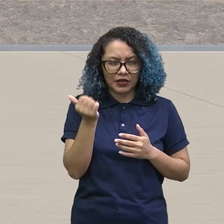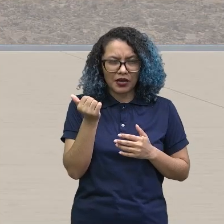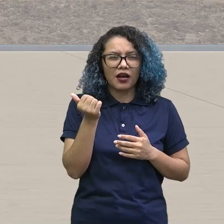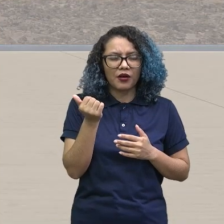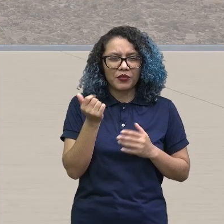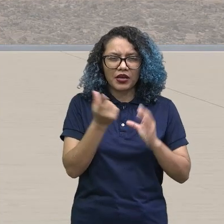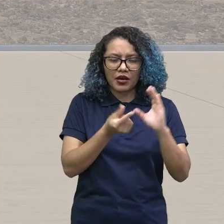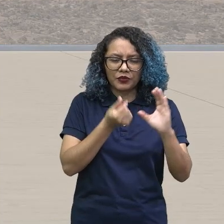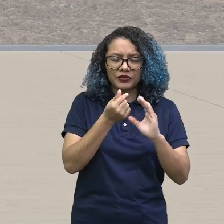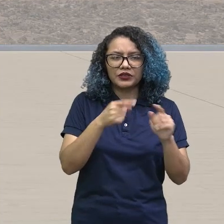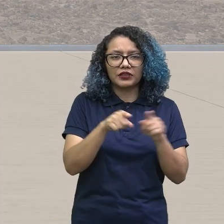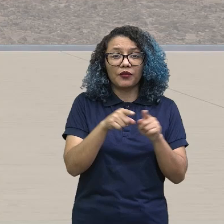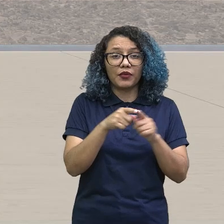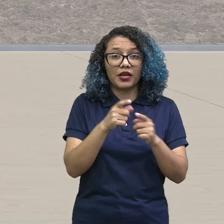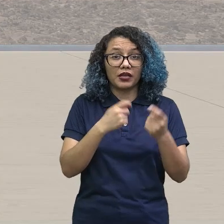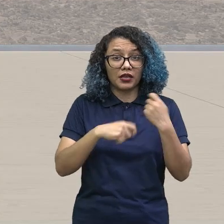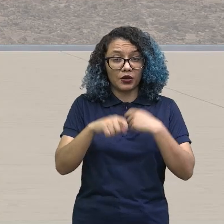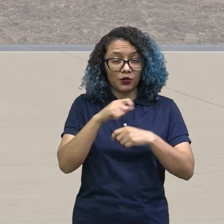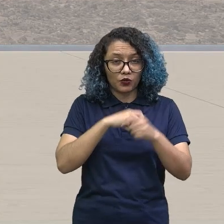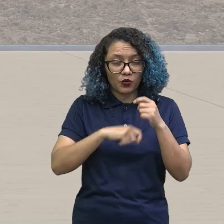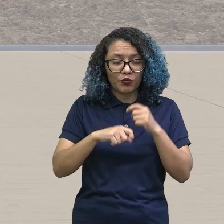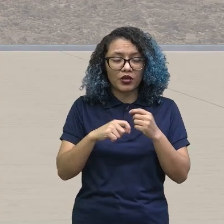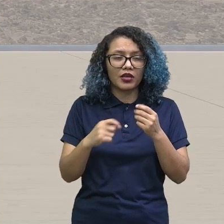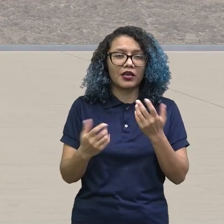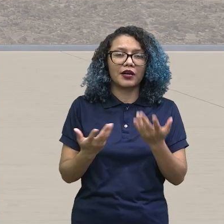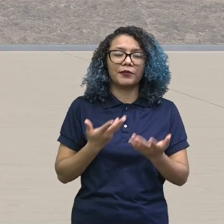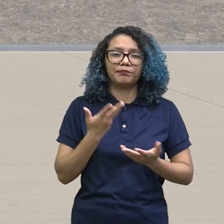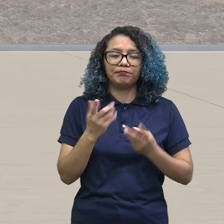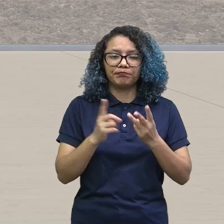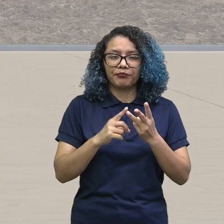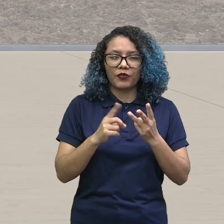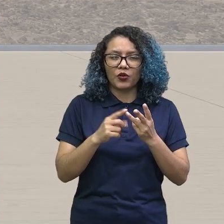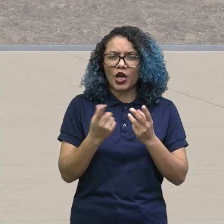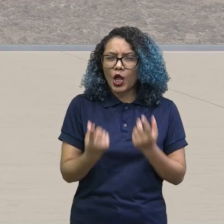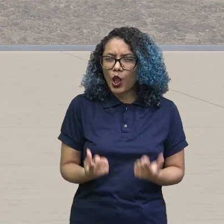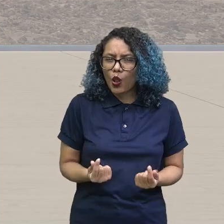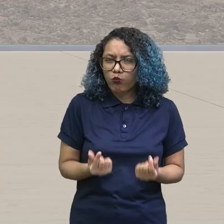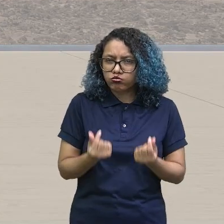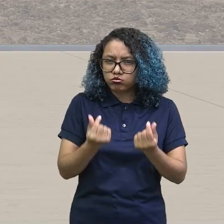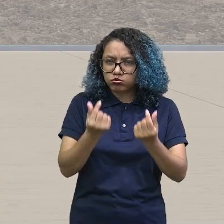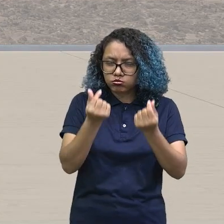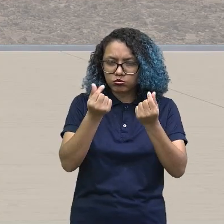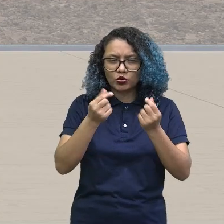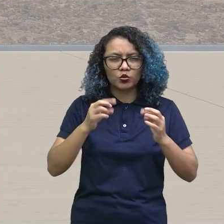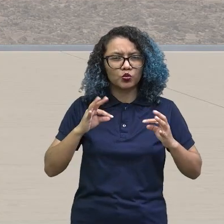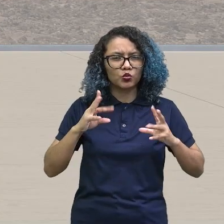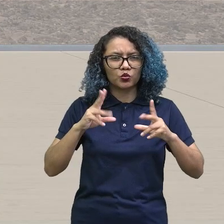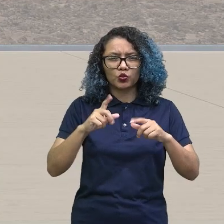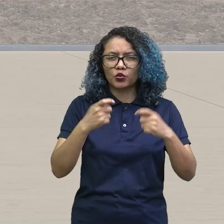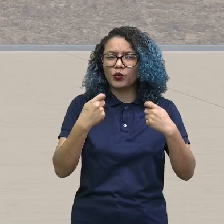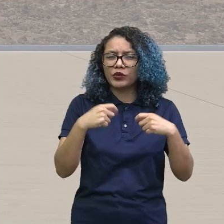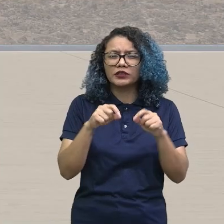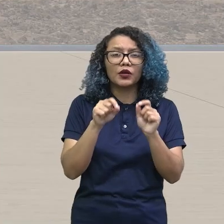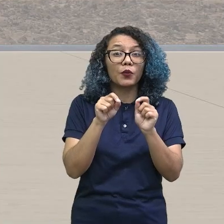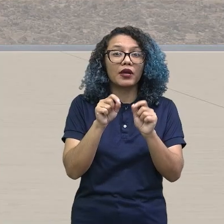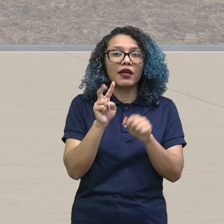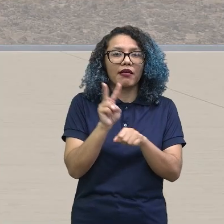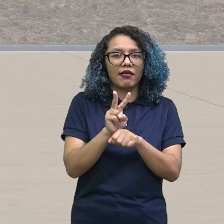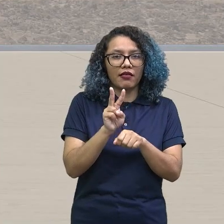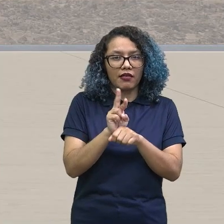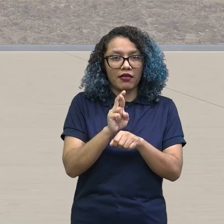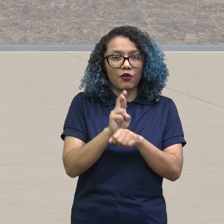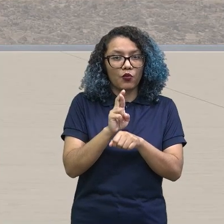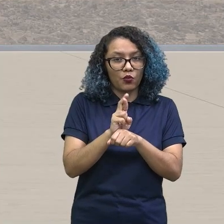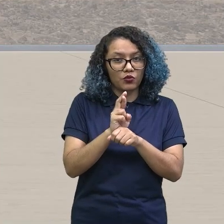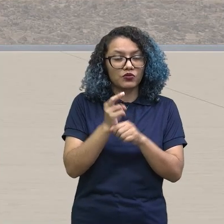a visão da economia, aumentar ali o lucro, tudo isso requer o uso de recursos naturais.